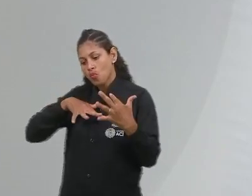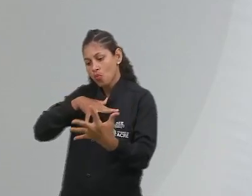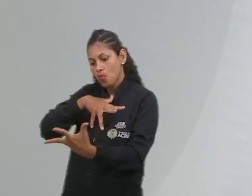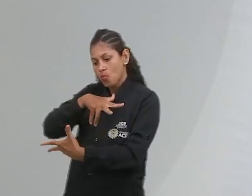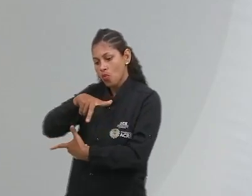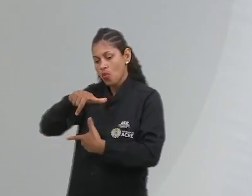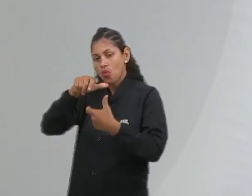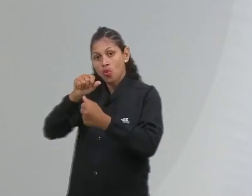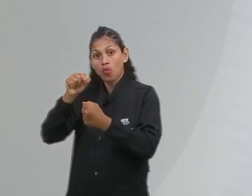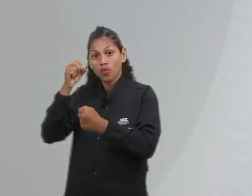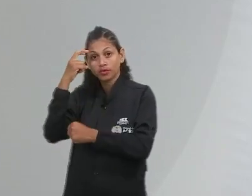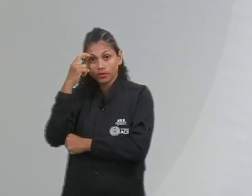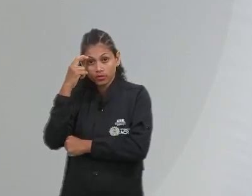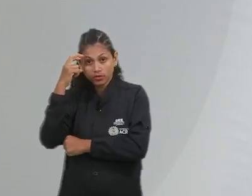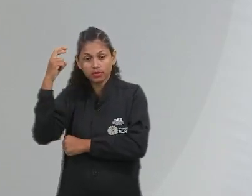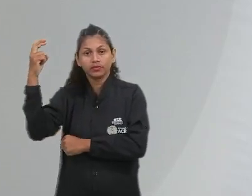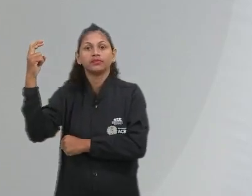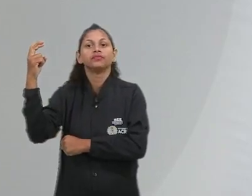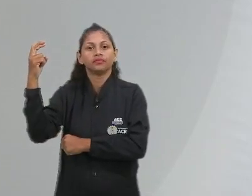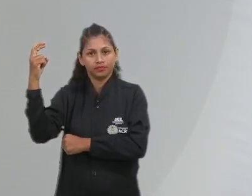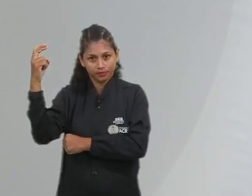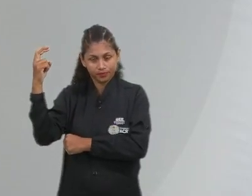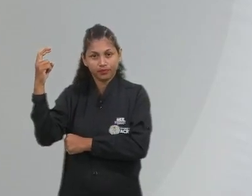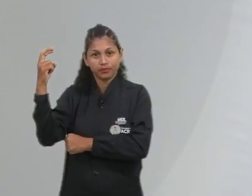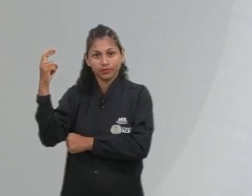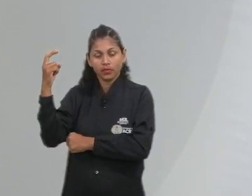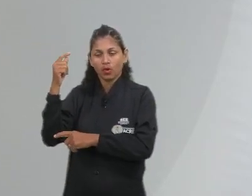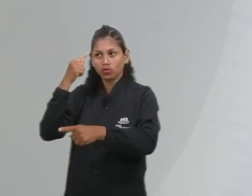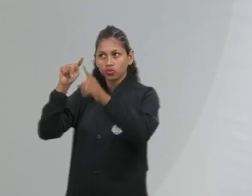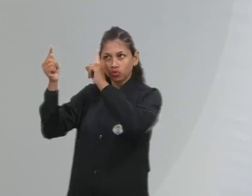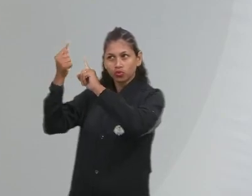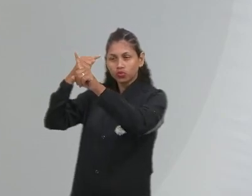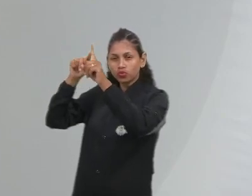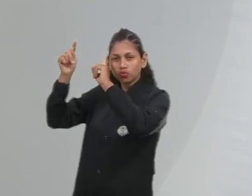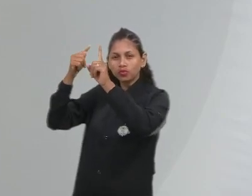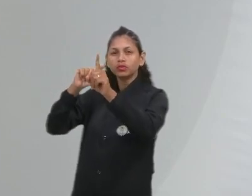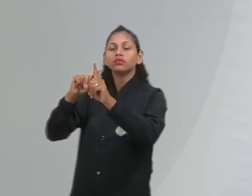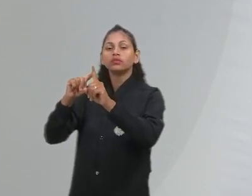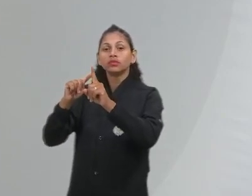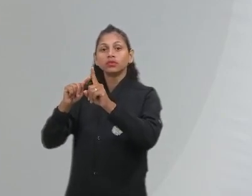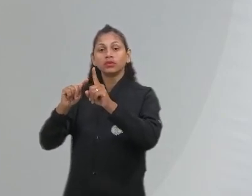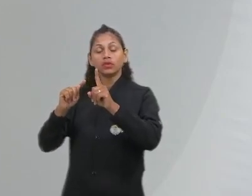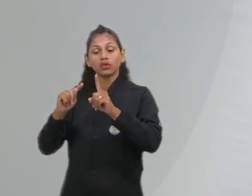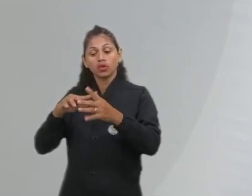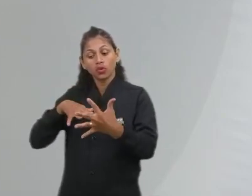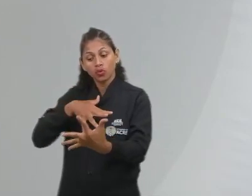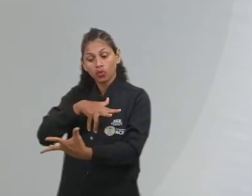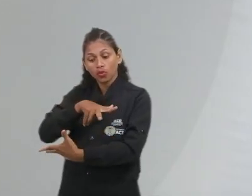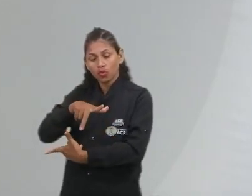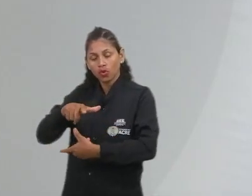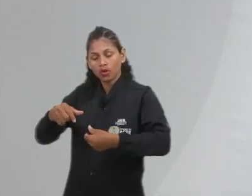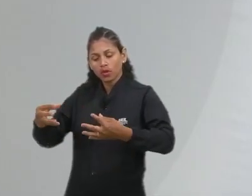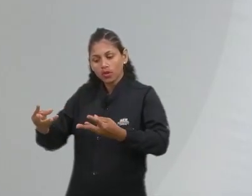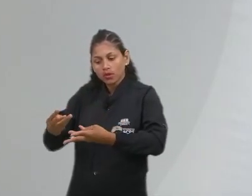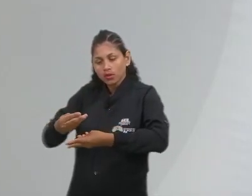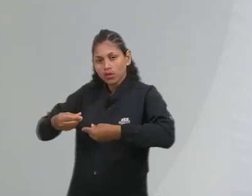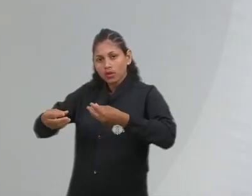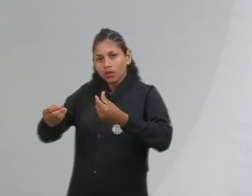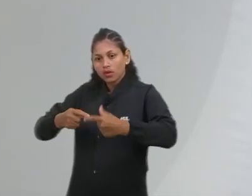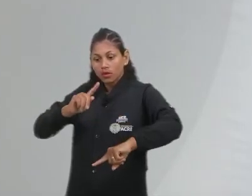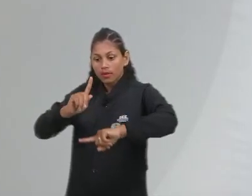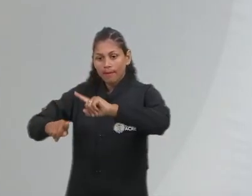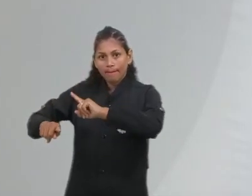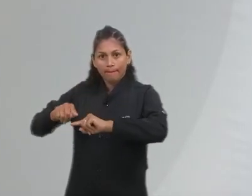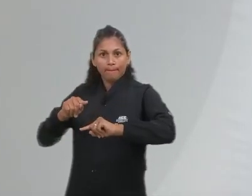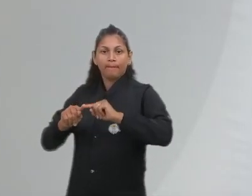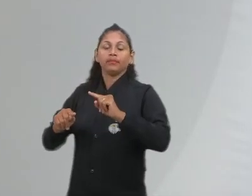inteligível. Então, o mundo inteligível é o mundo das ideias e o mundo sensível é o mundo das coisas. Isso quer dizer que